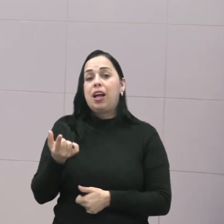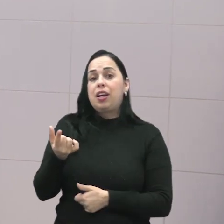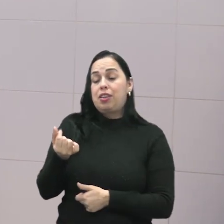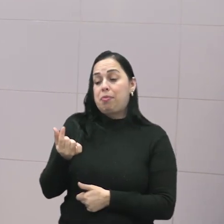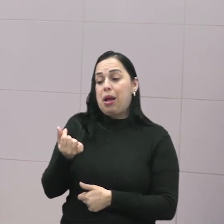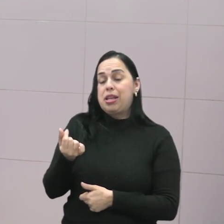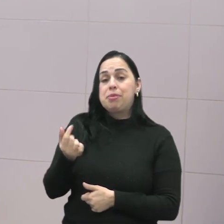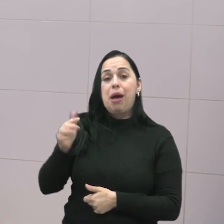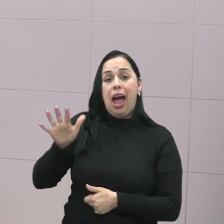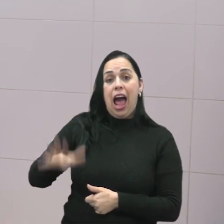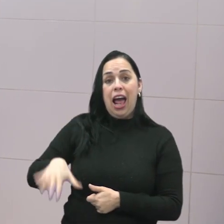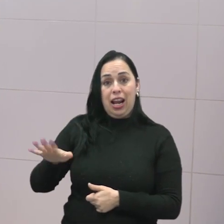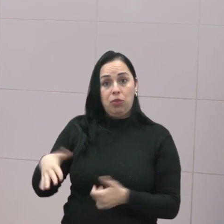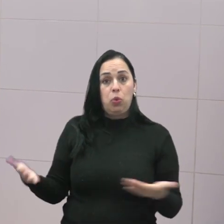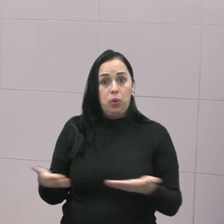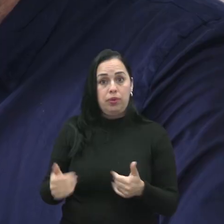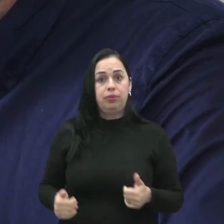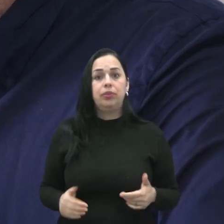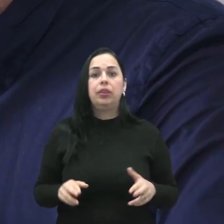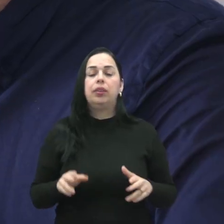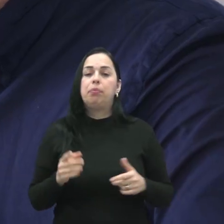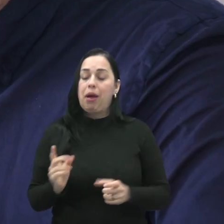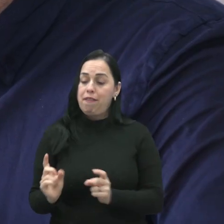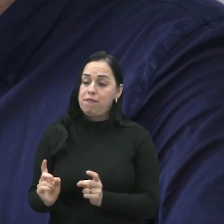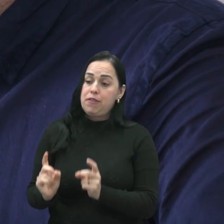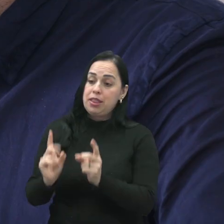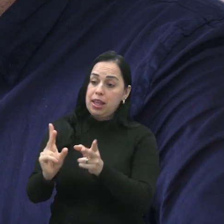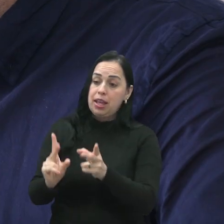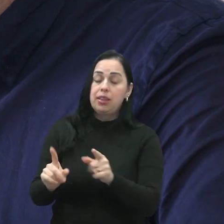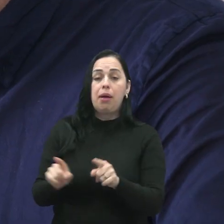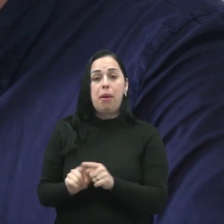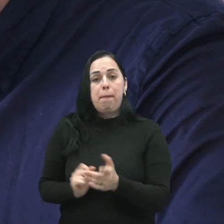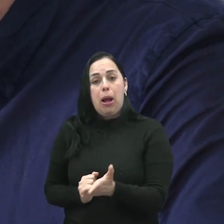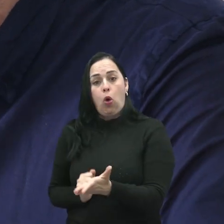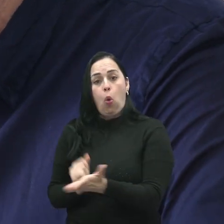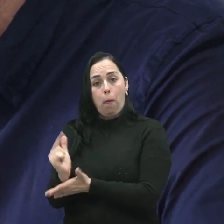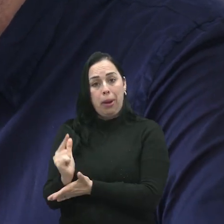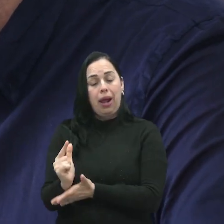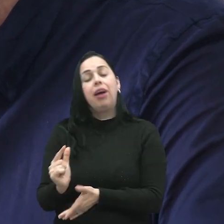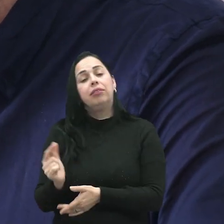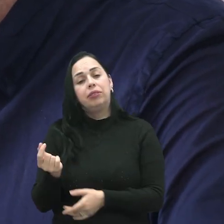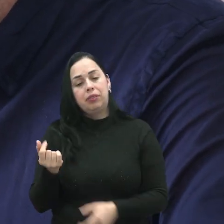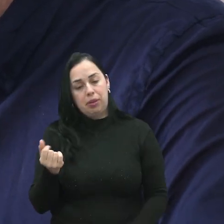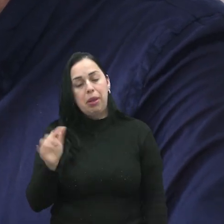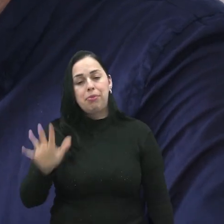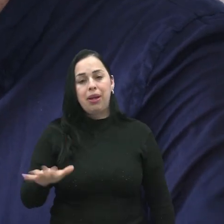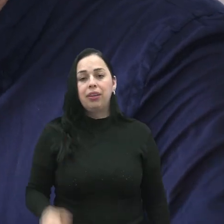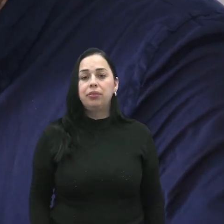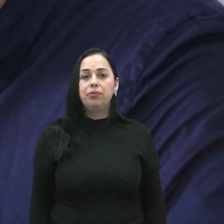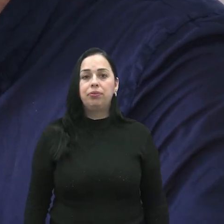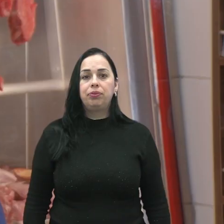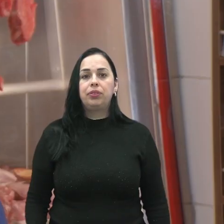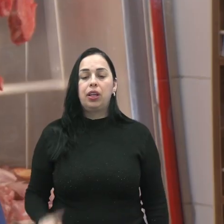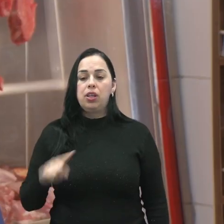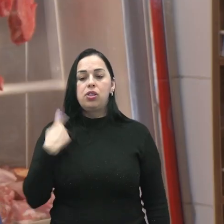carne bovina fique mais barato, tanto para os comerciantes quanto para o consumidor final. A gente acredita